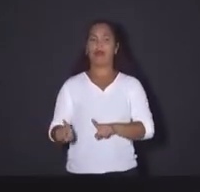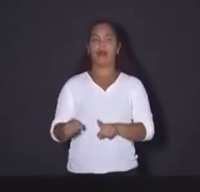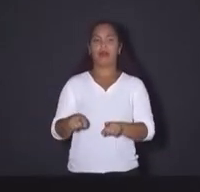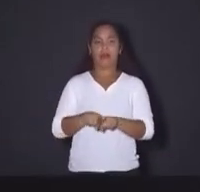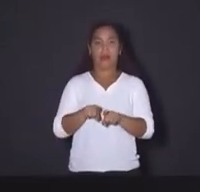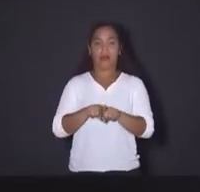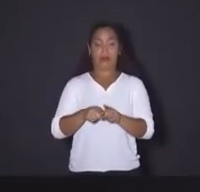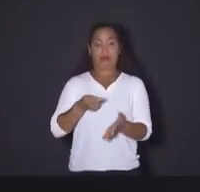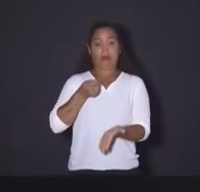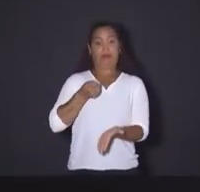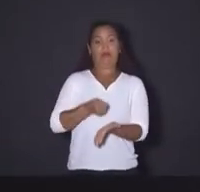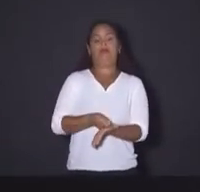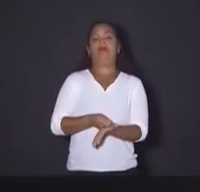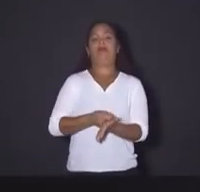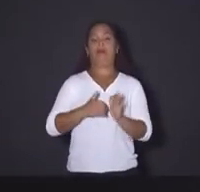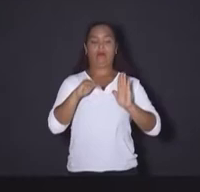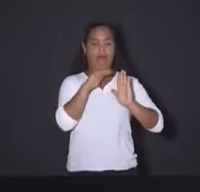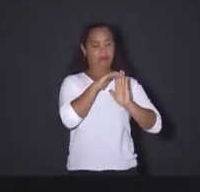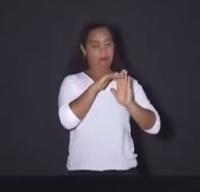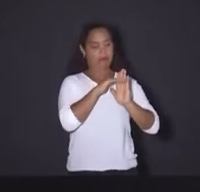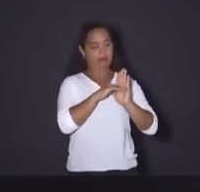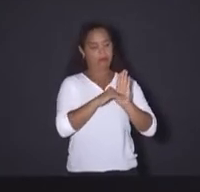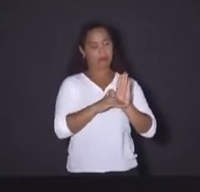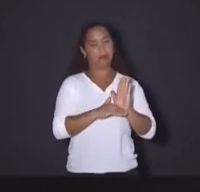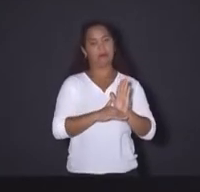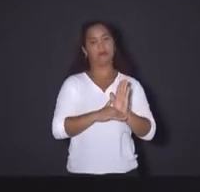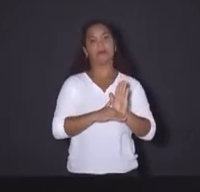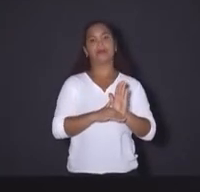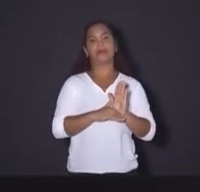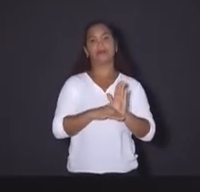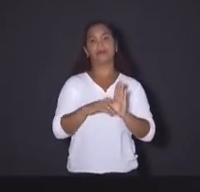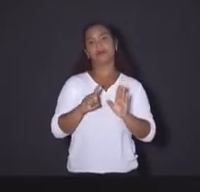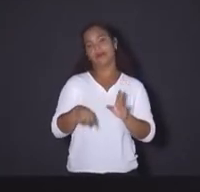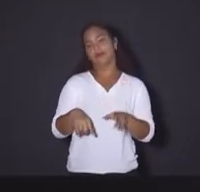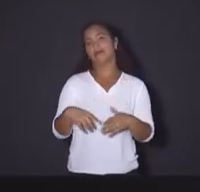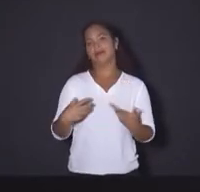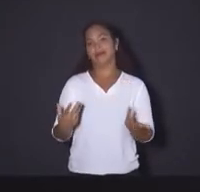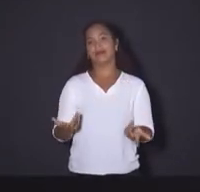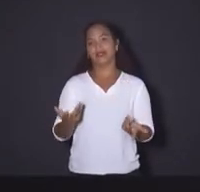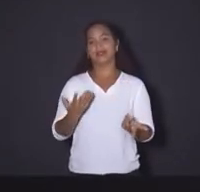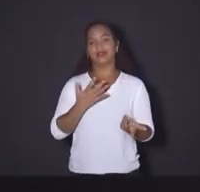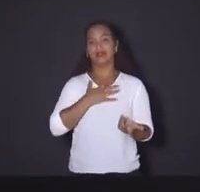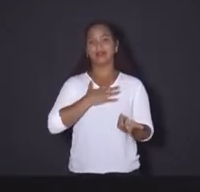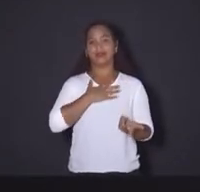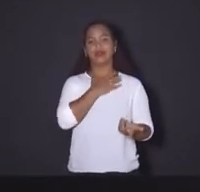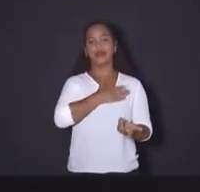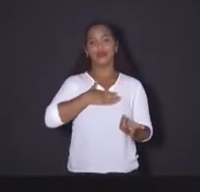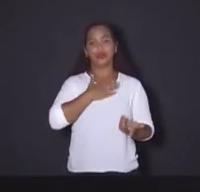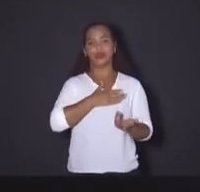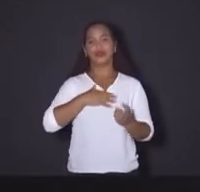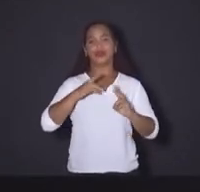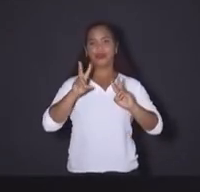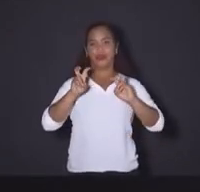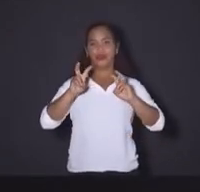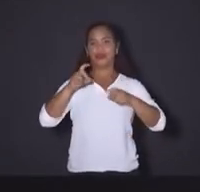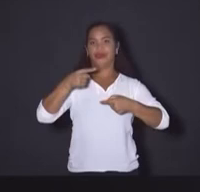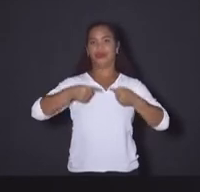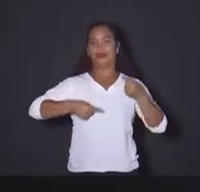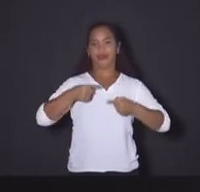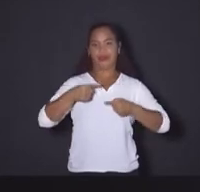heteronormatividade nos é imposta também. Então, foram formas que eu consegui de estar discutindo esses assuntos. Mas eu quero